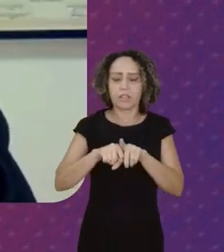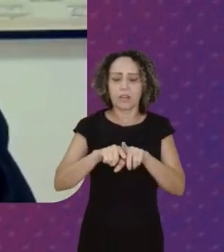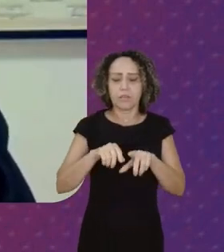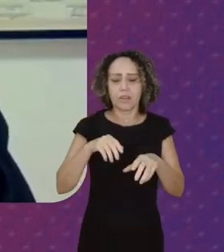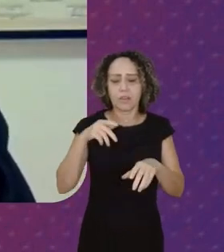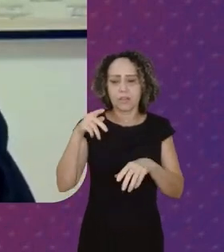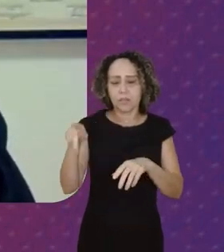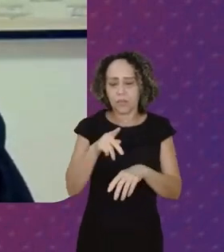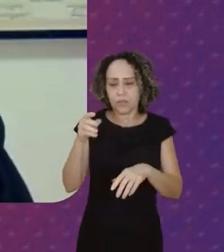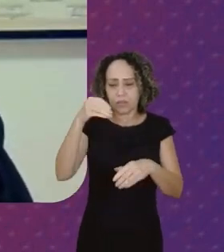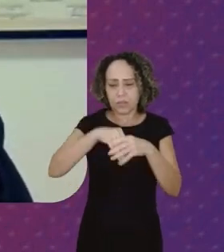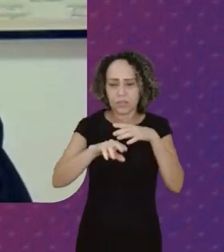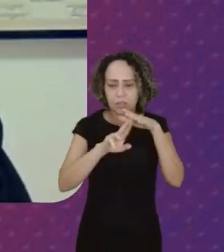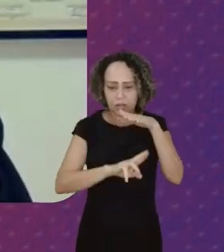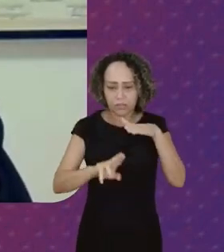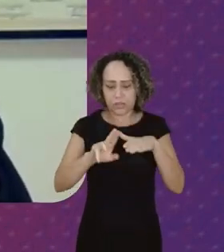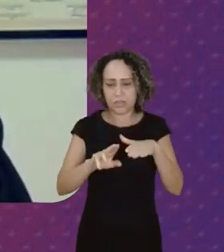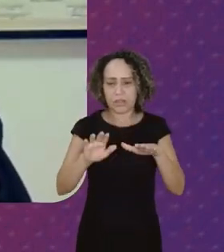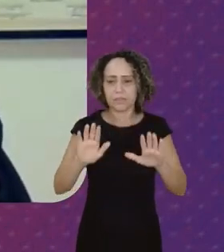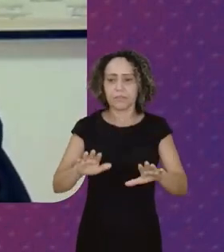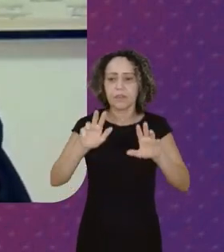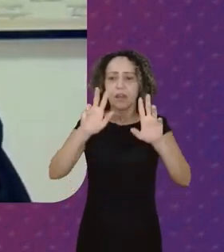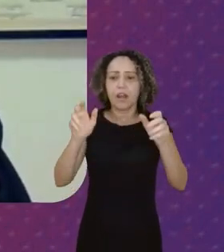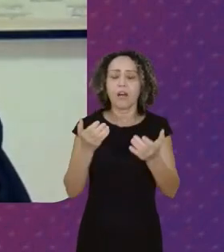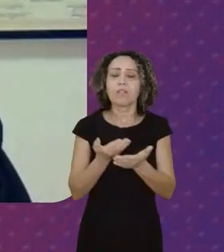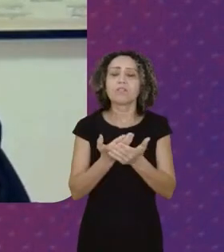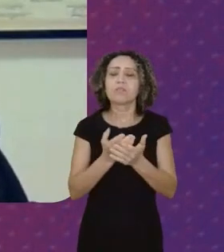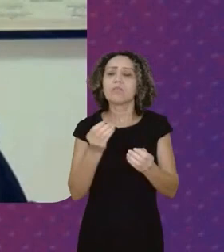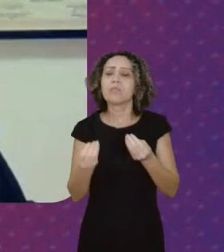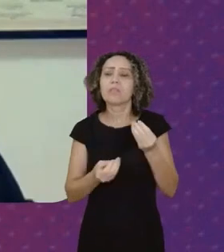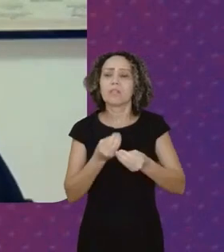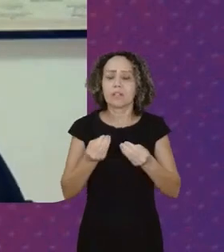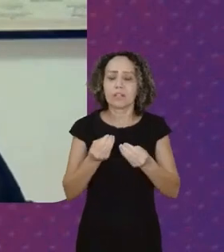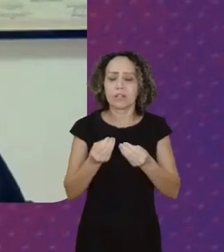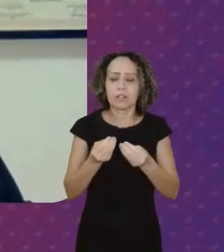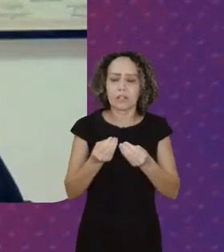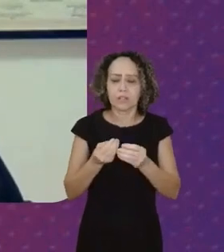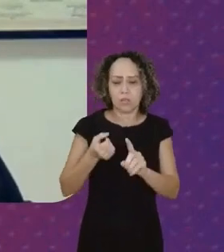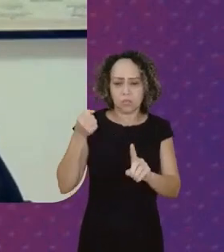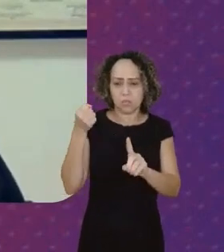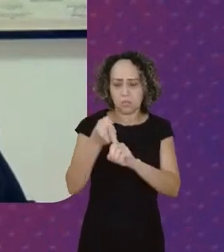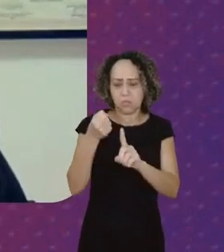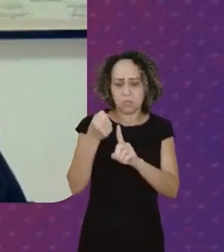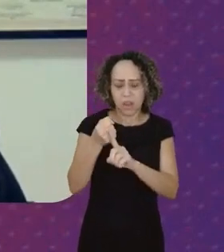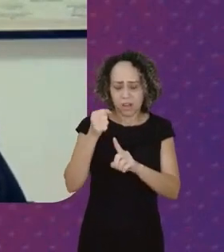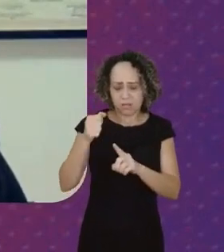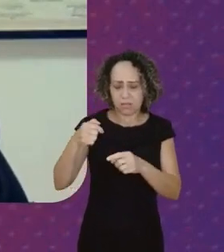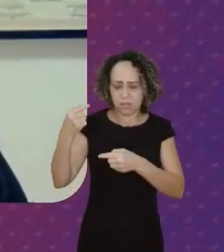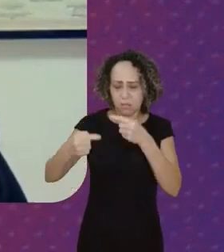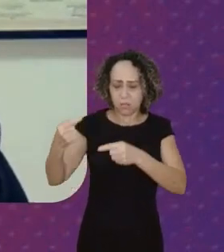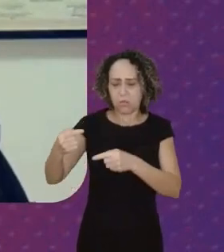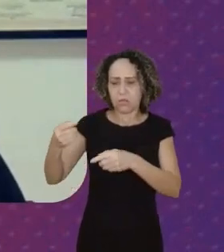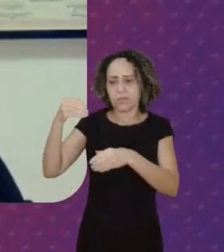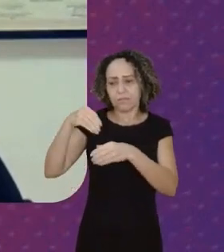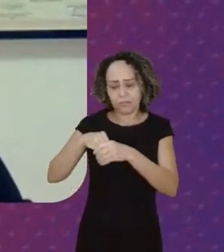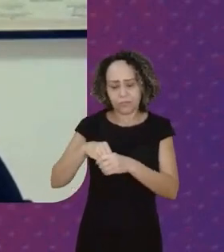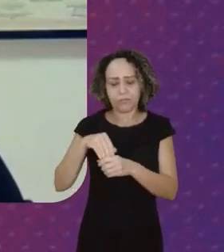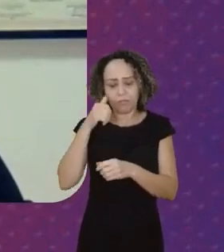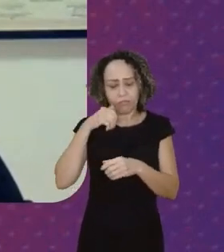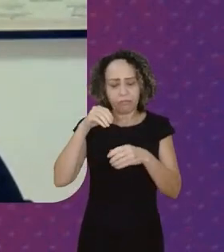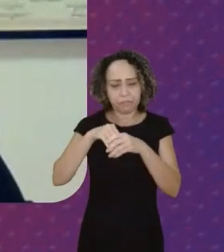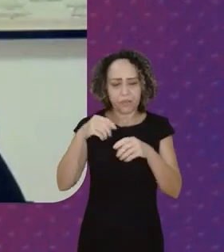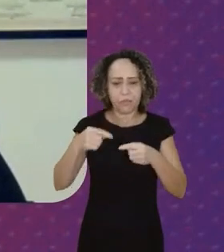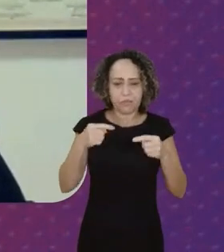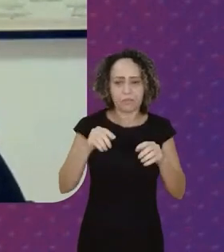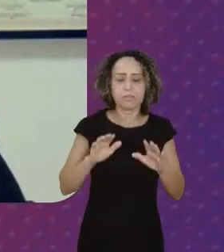conversar sobre os impactos das federações partidárias sobre as candidaturas femininas. Lembrando que as federações de